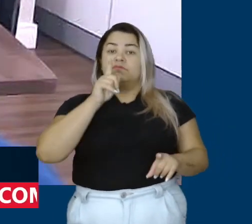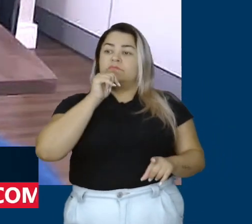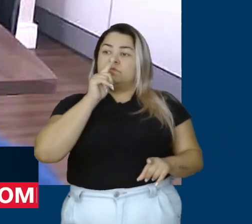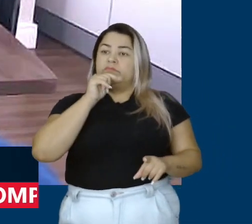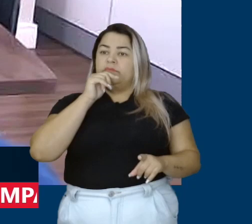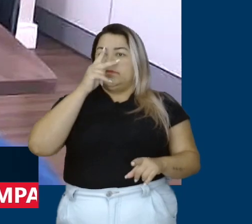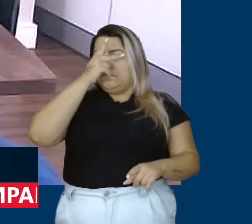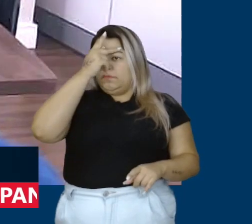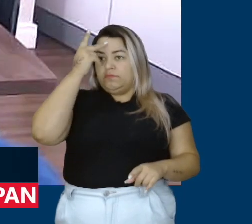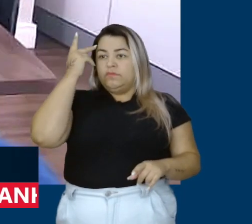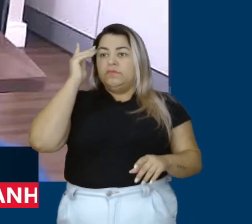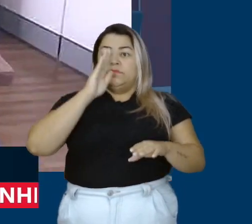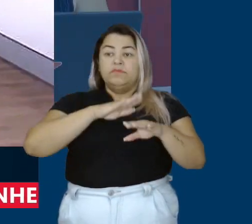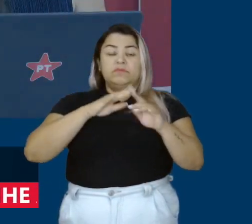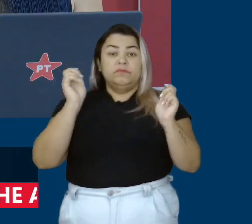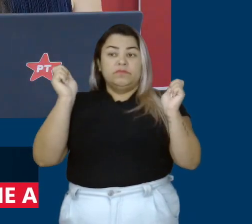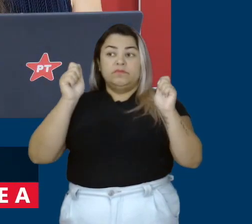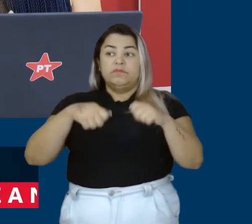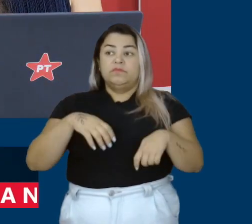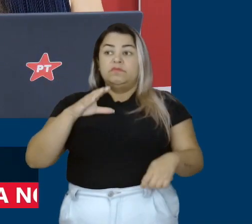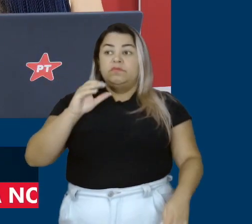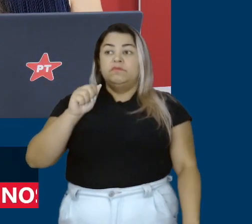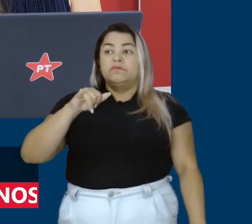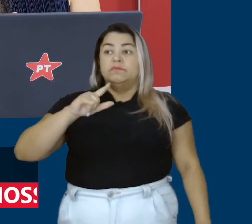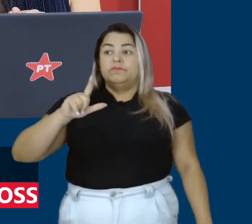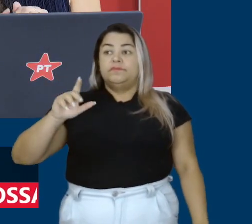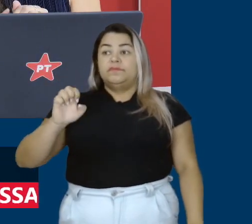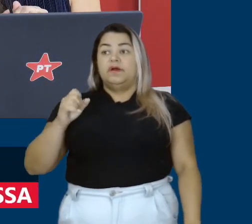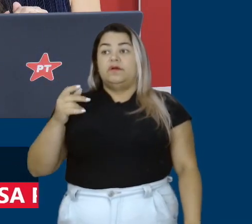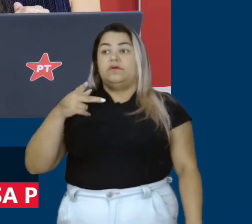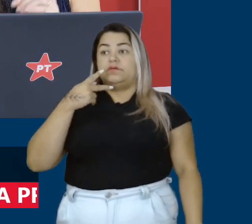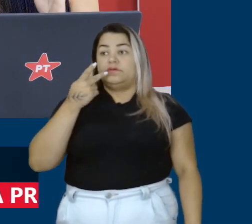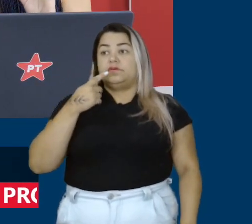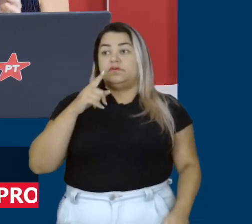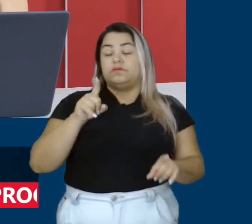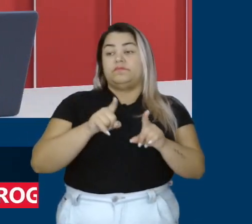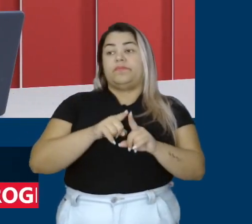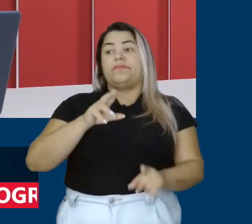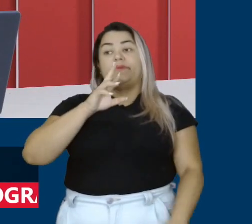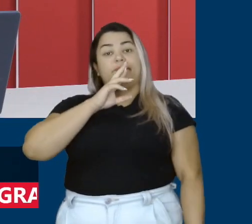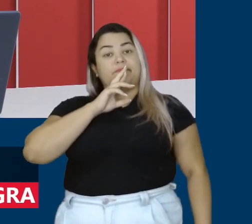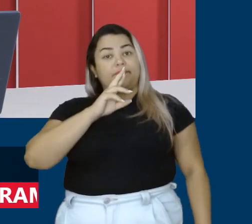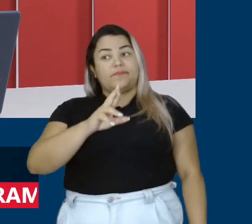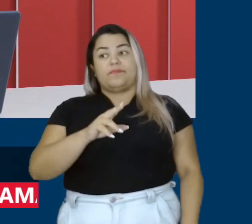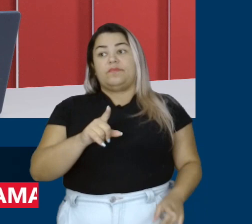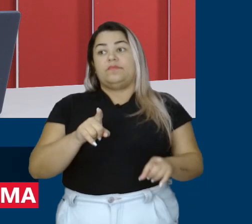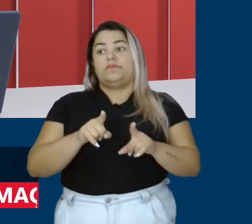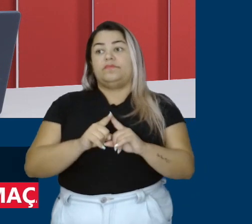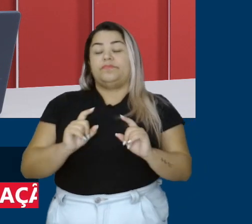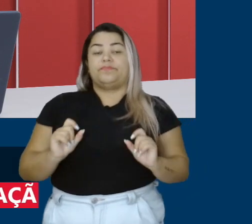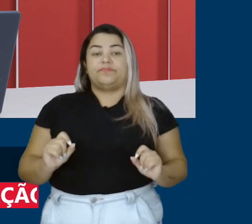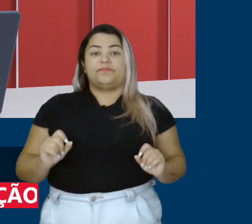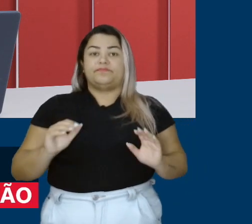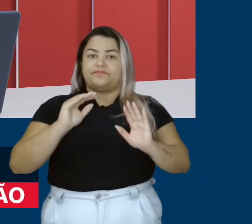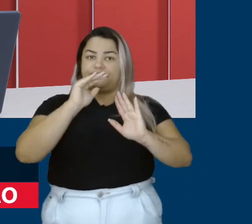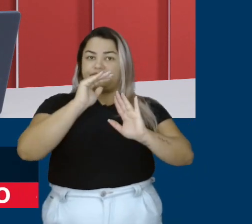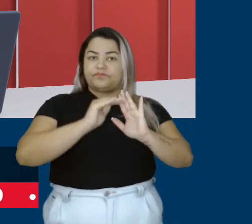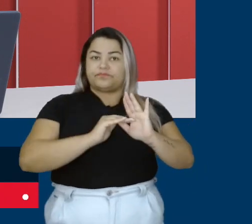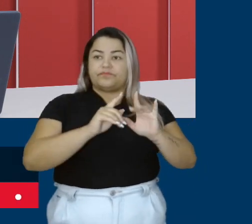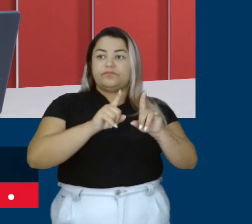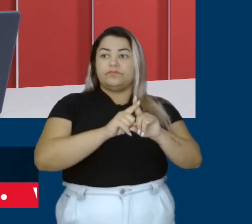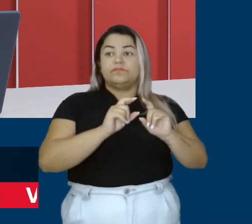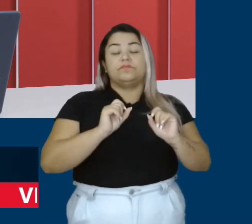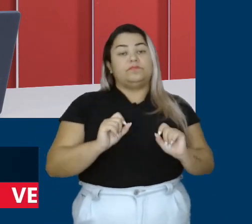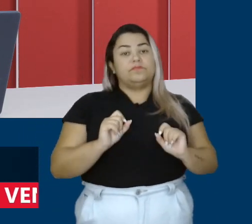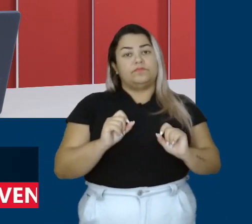mais precisa. Camille, e eu queria que você comentasse também os resultados, né? Quais são os resultados do programa de cisternas? A gente